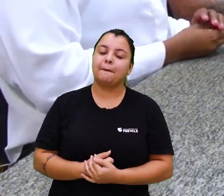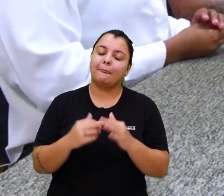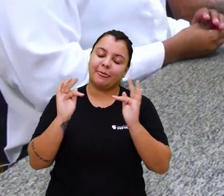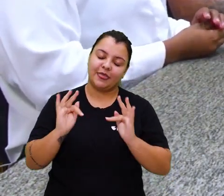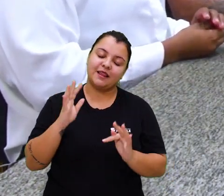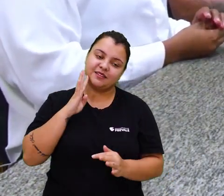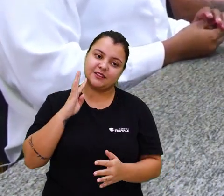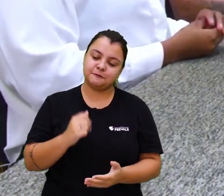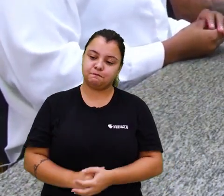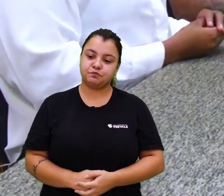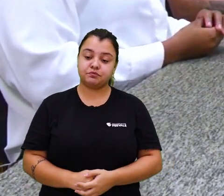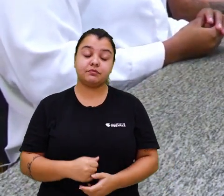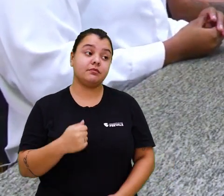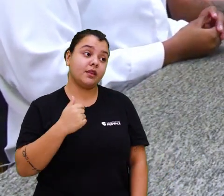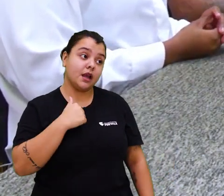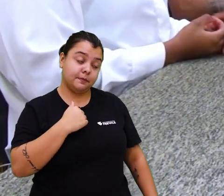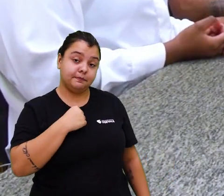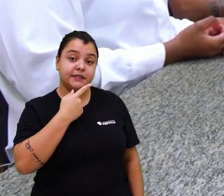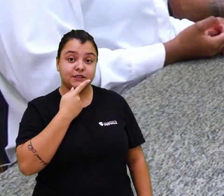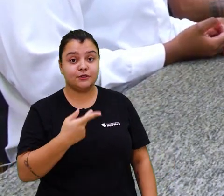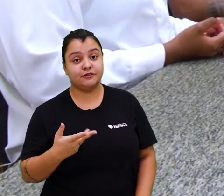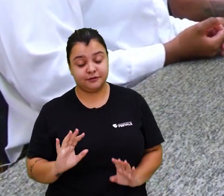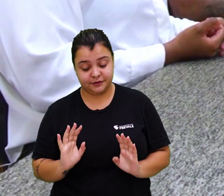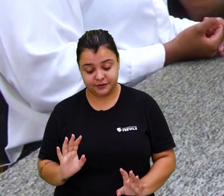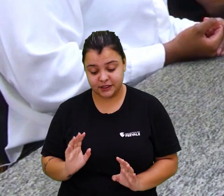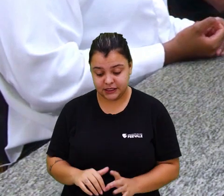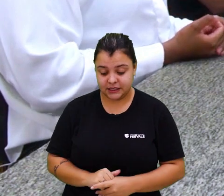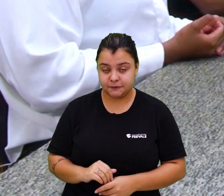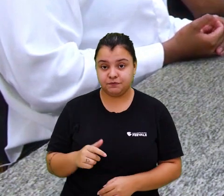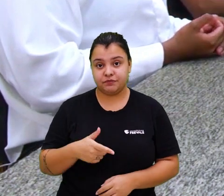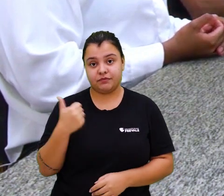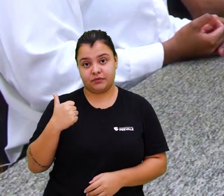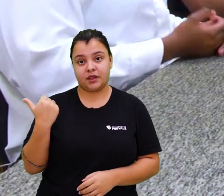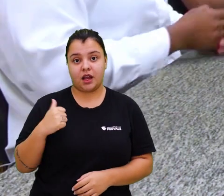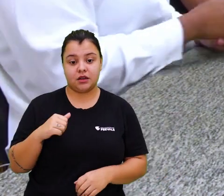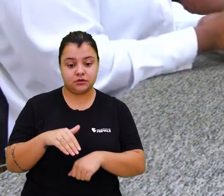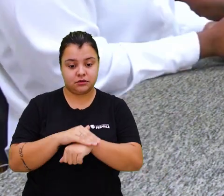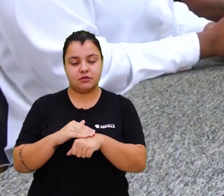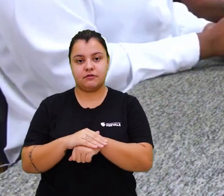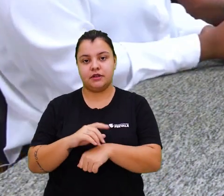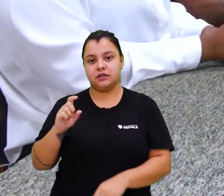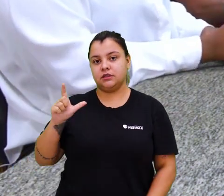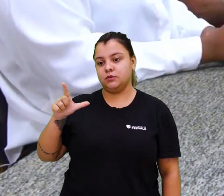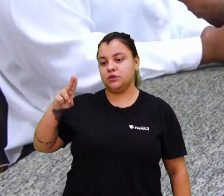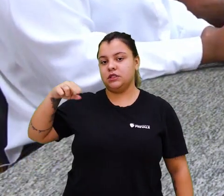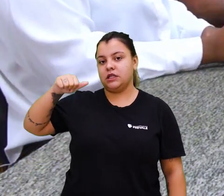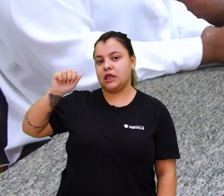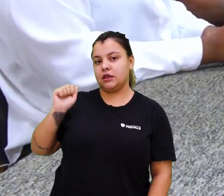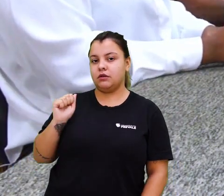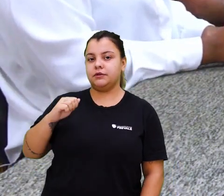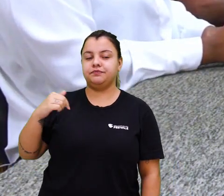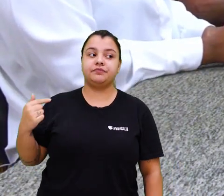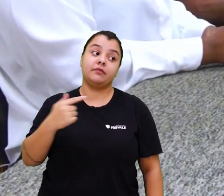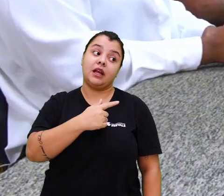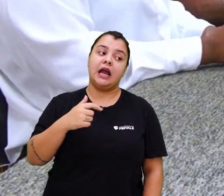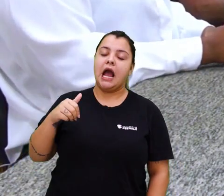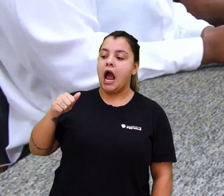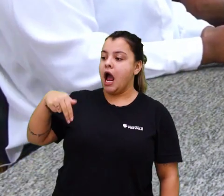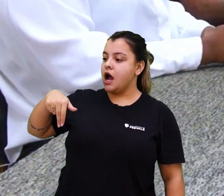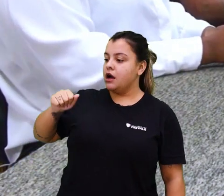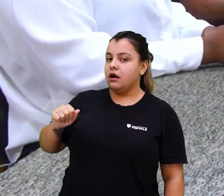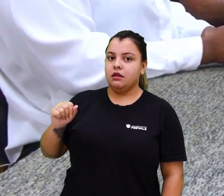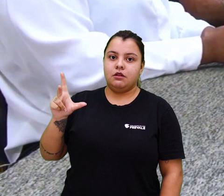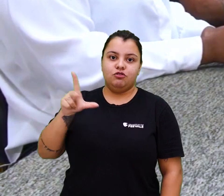muito legal mas eu vou eu vou confessar aqui que nós conversamos eu e a Luana e eu disse pelar a Ana te admiro assim